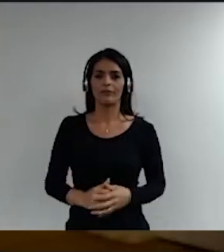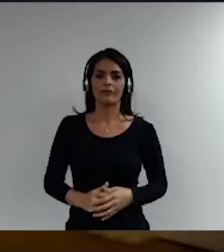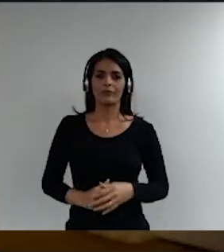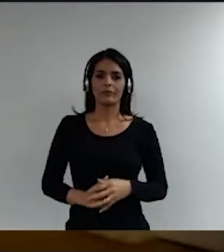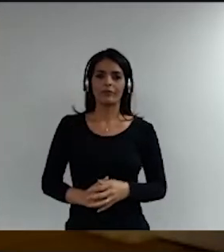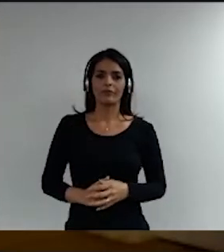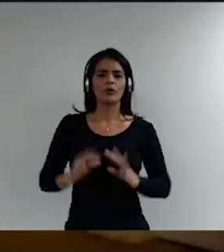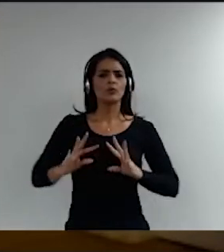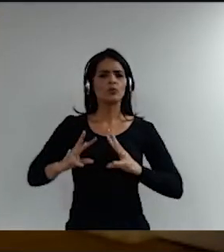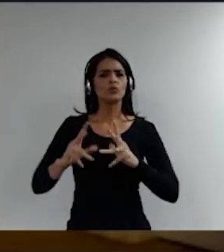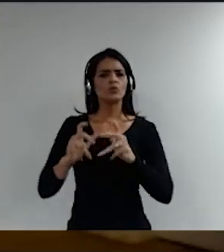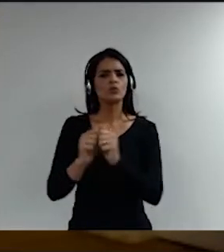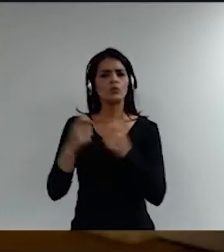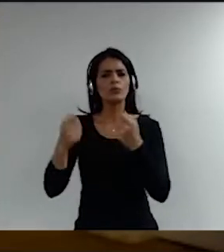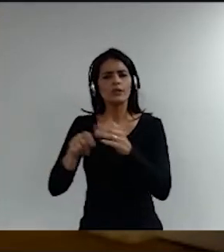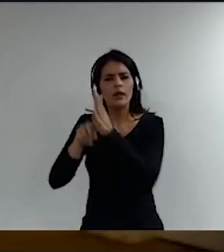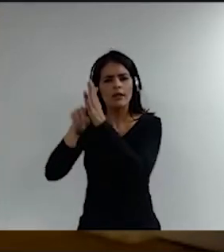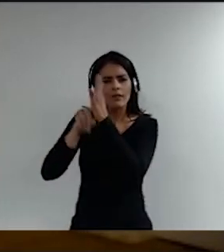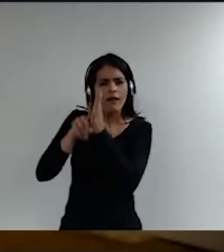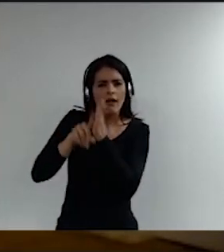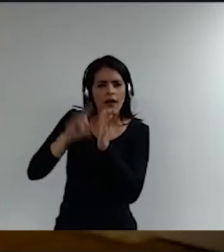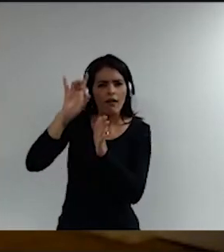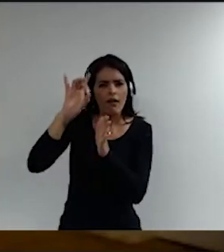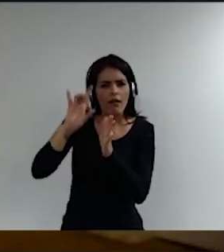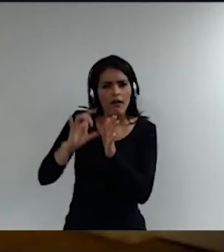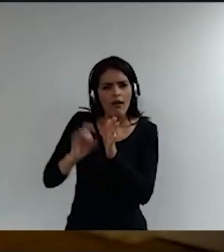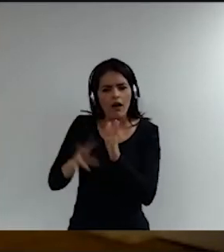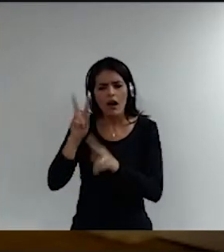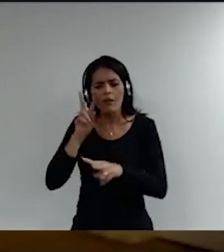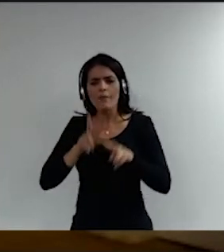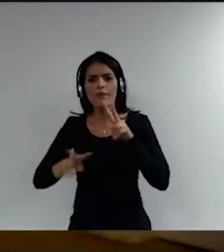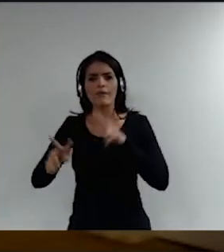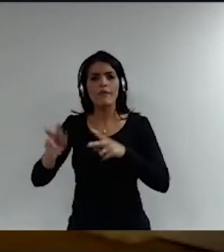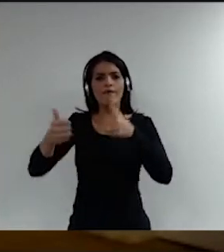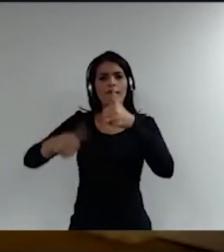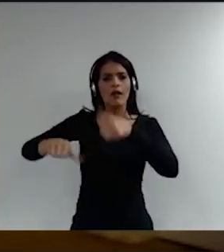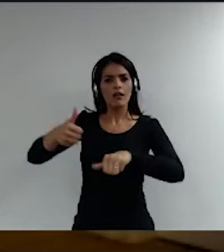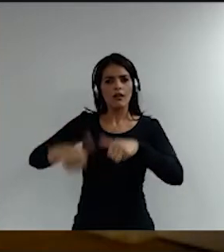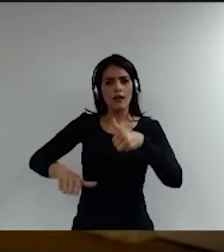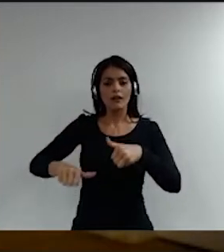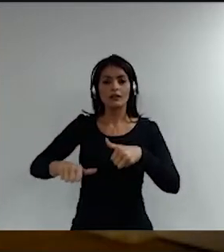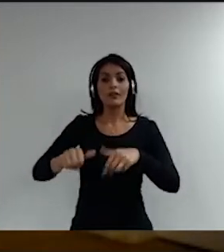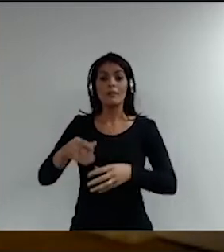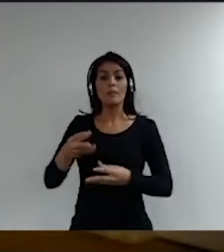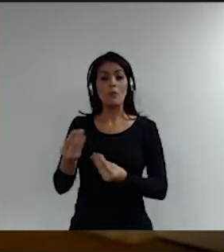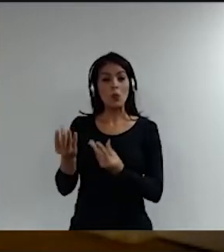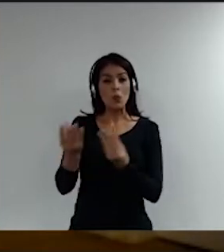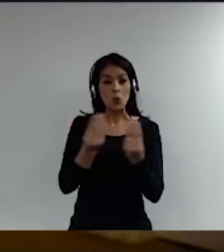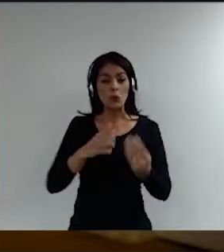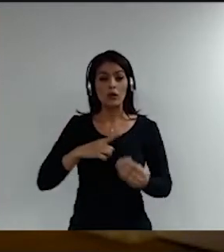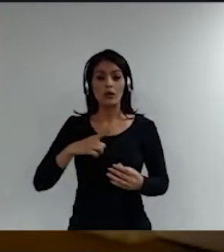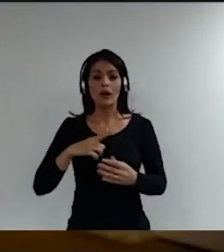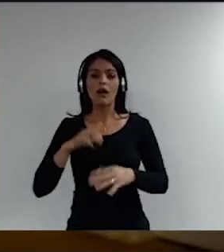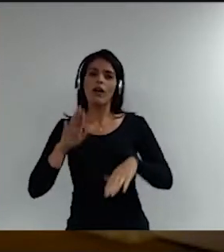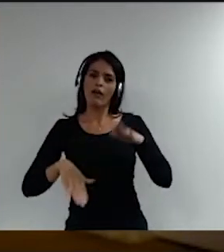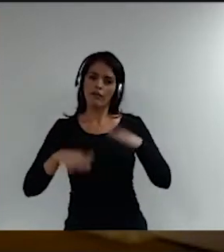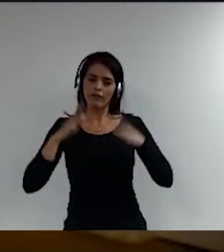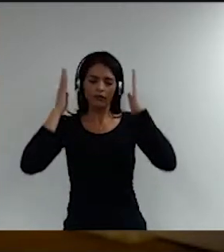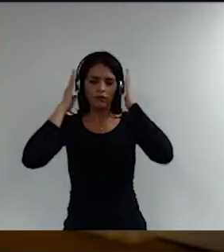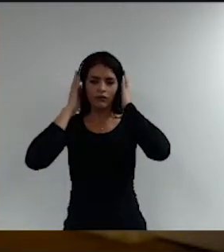repetitivo, tudo tem que ser examinado, tudo tem que ser olhado, e por ter muito acaba saindo equívocos